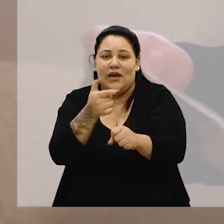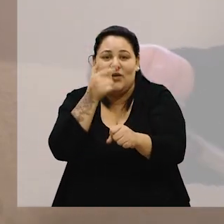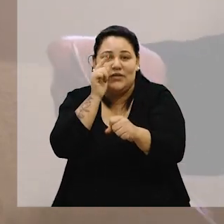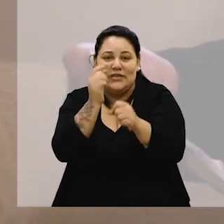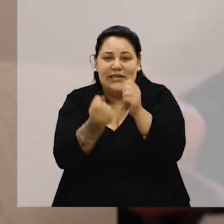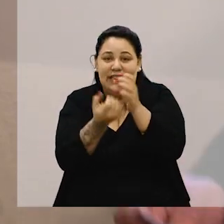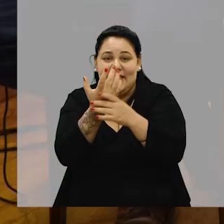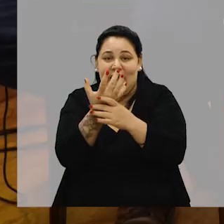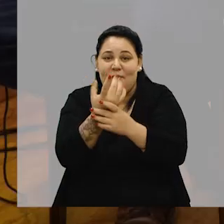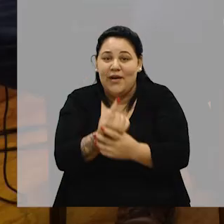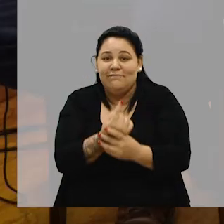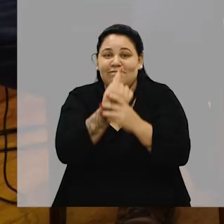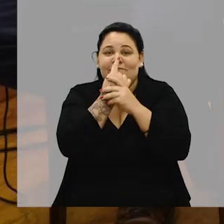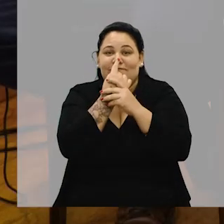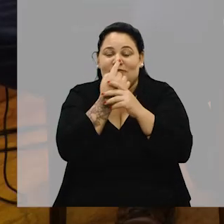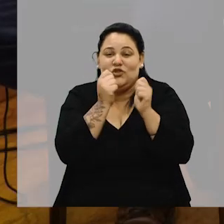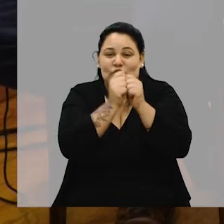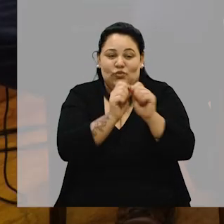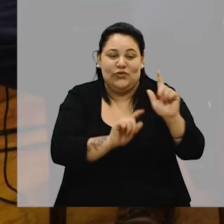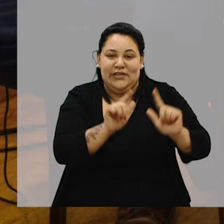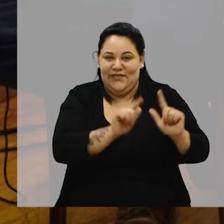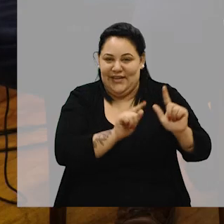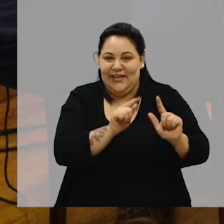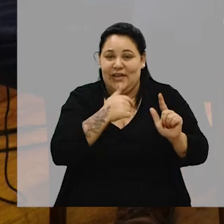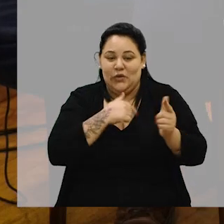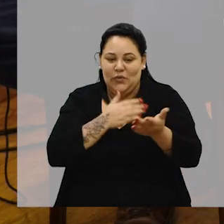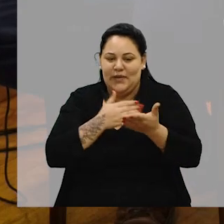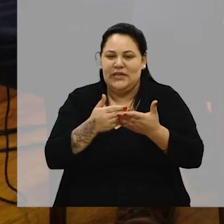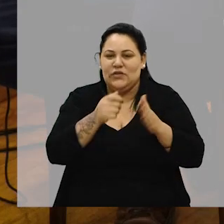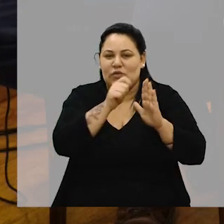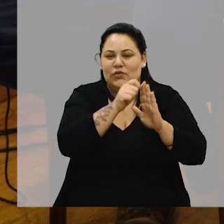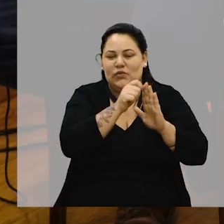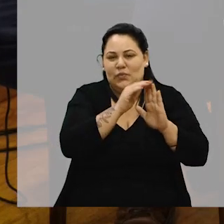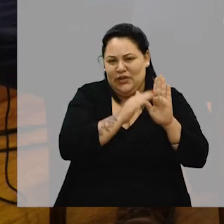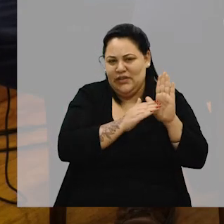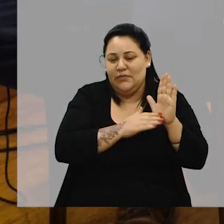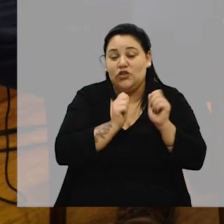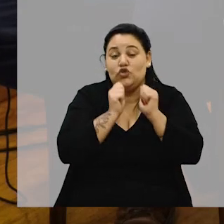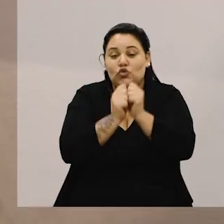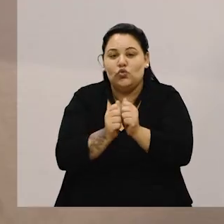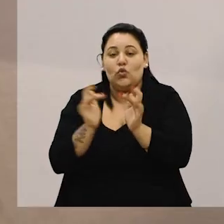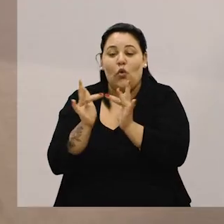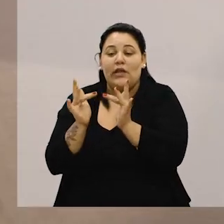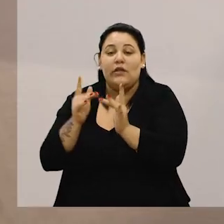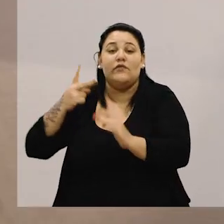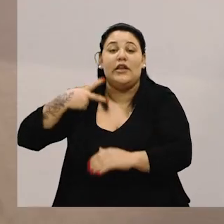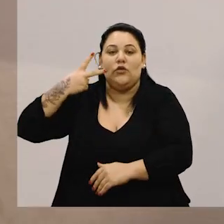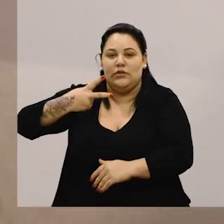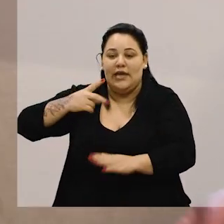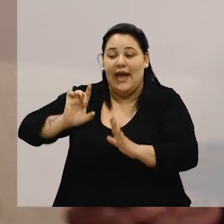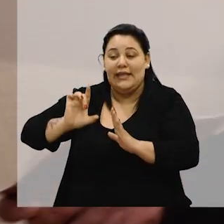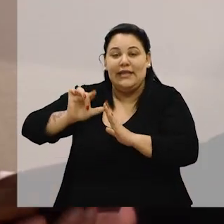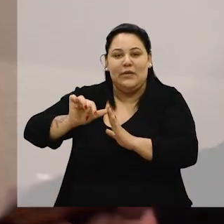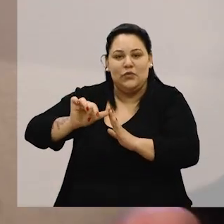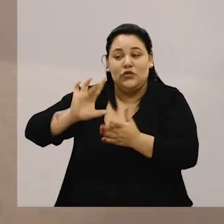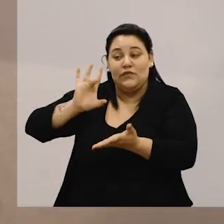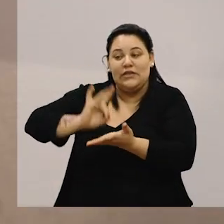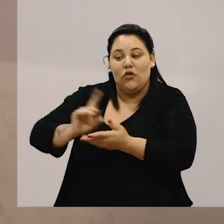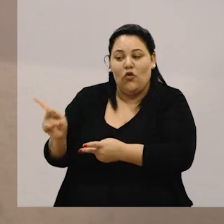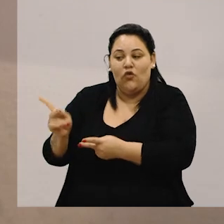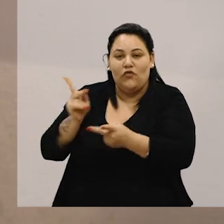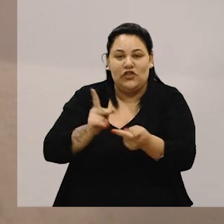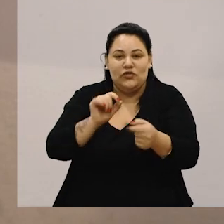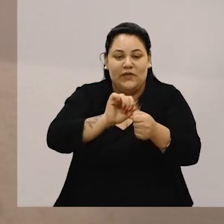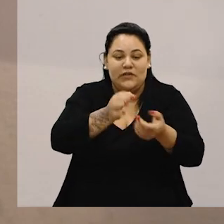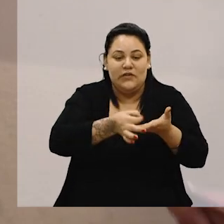com a própria TV Câmara. Eu começo com um programa diretamente com os vereadores e depois aí vem o